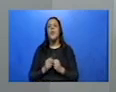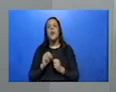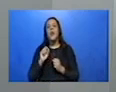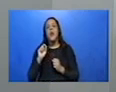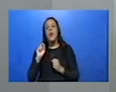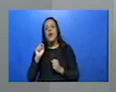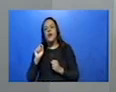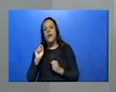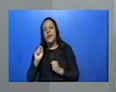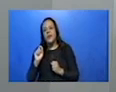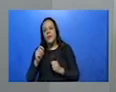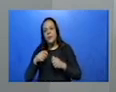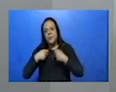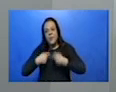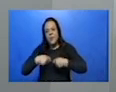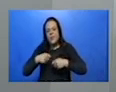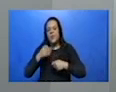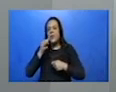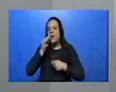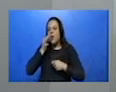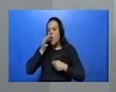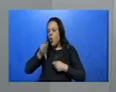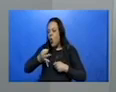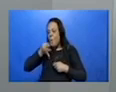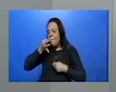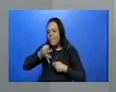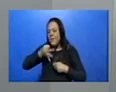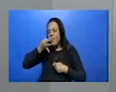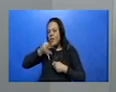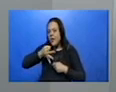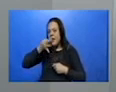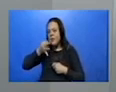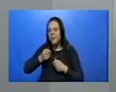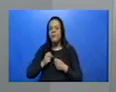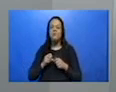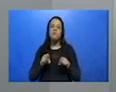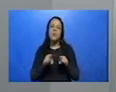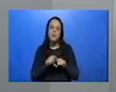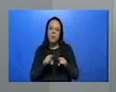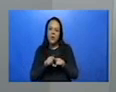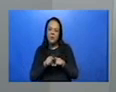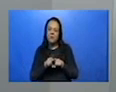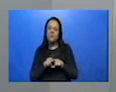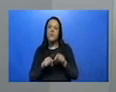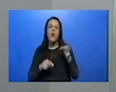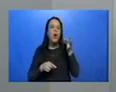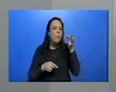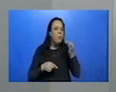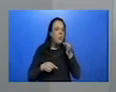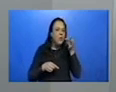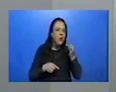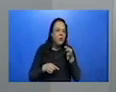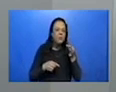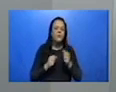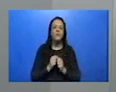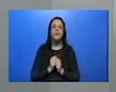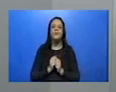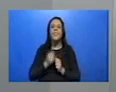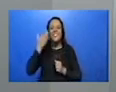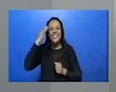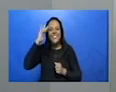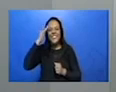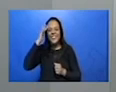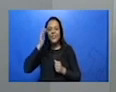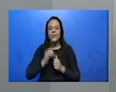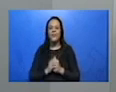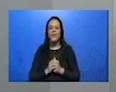a argumentação. Então, ela é opinativa e argumentativa. Certo? Entenderam? Enquanto na sinopse eu